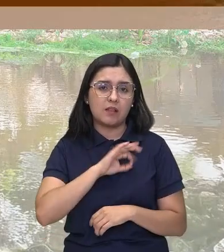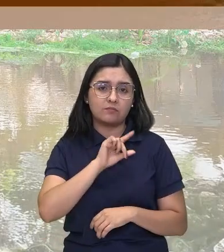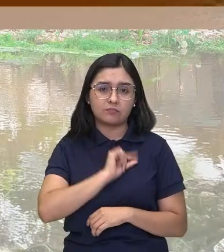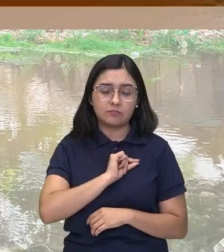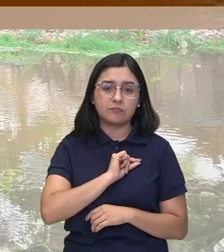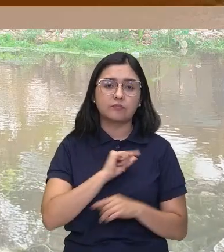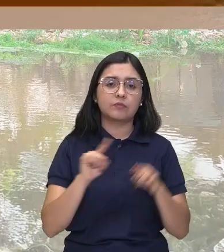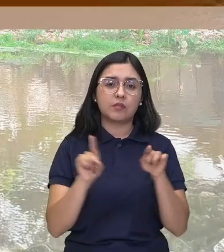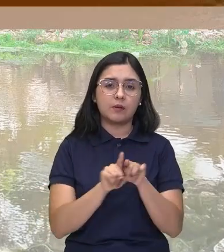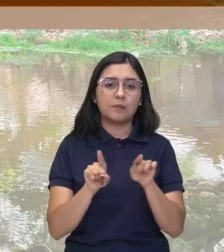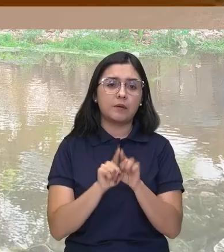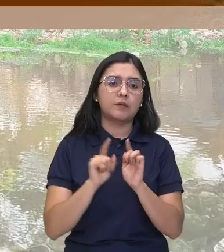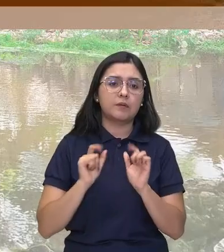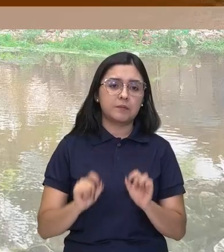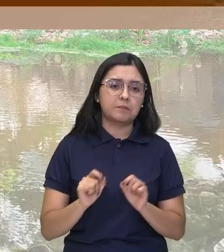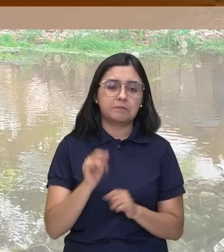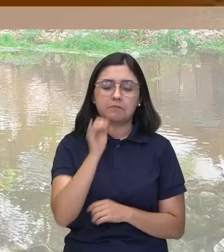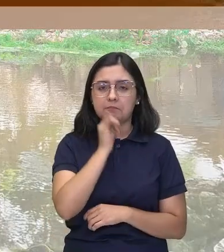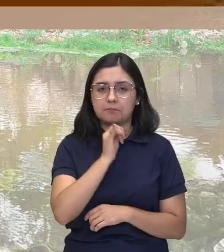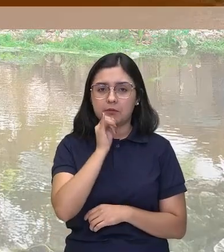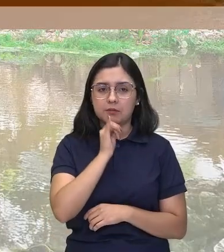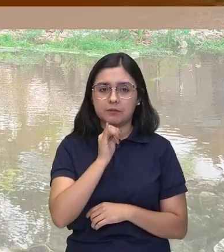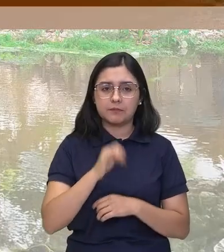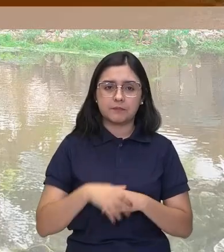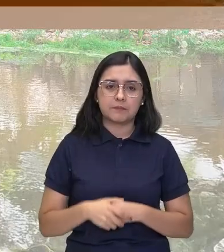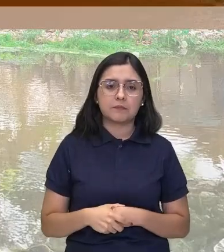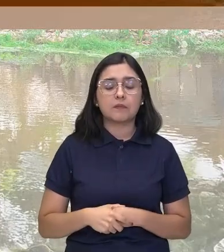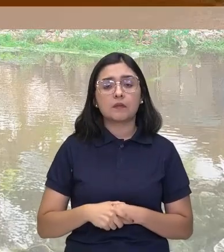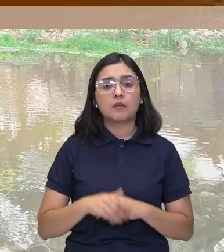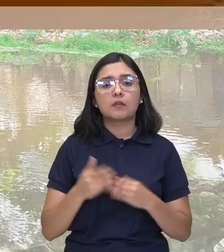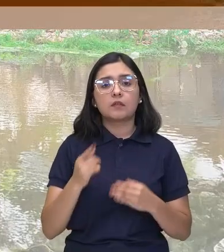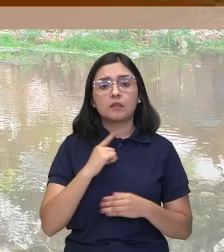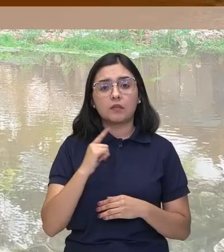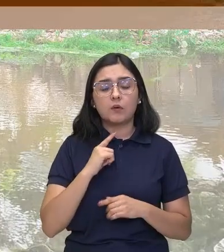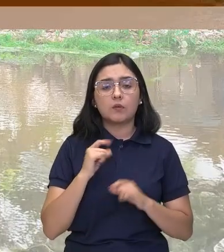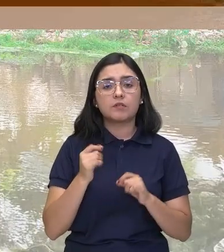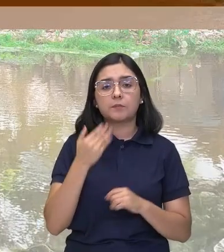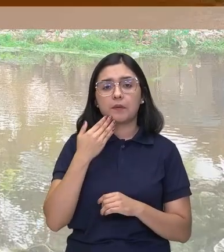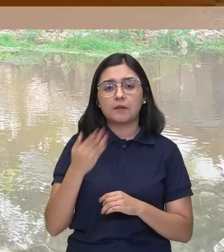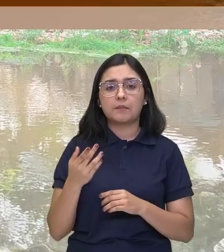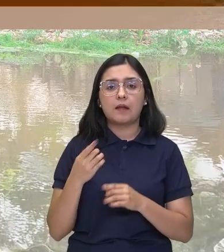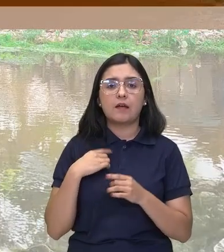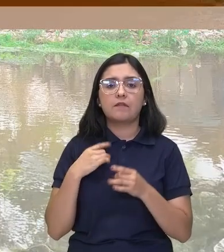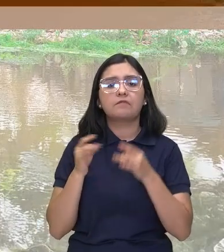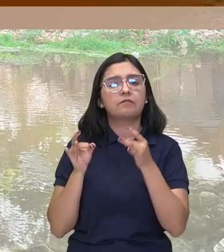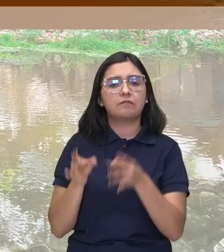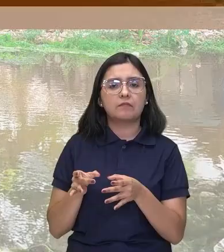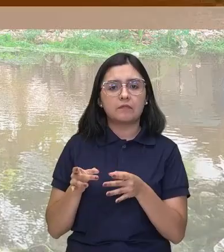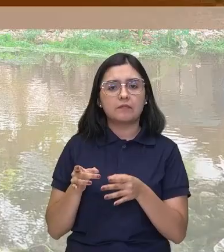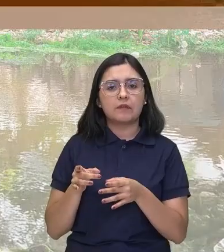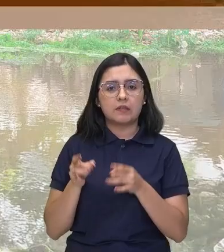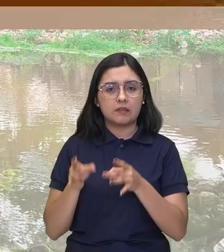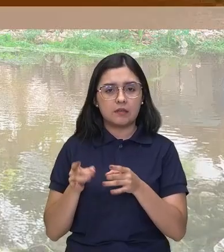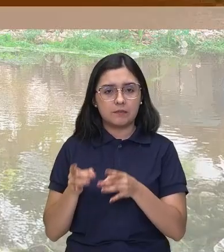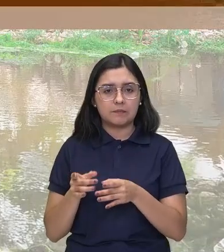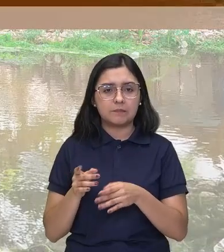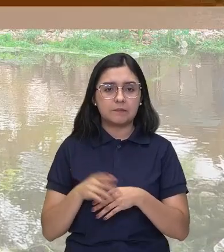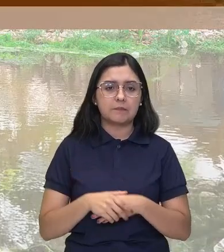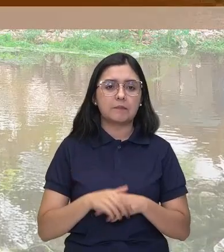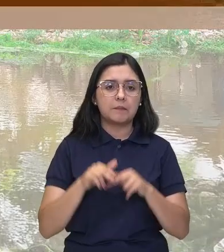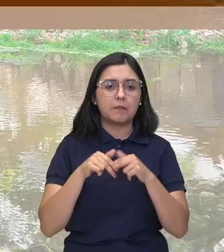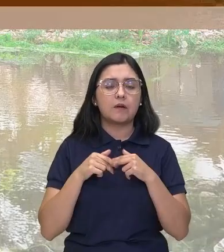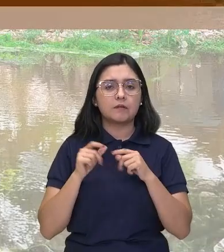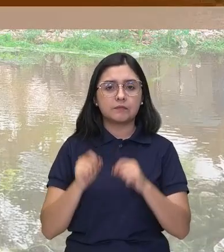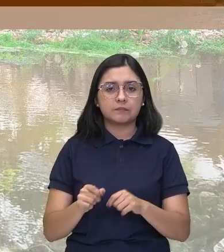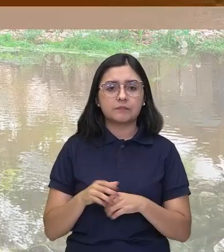eles são até, digamos assim, cooptados para vender uma parte da sua propriedade, da sua área, por conta dessa pressão,